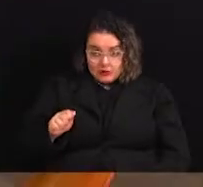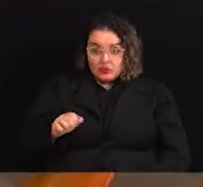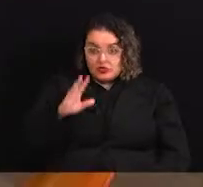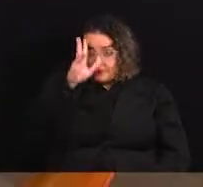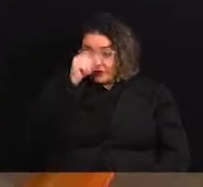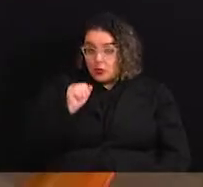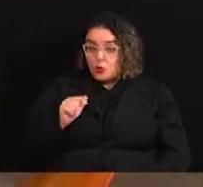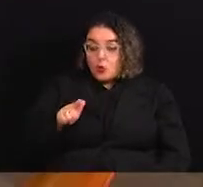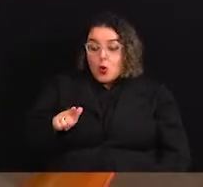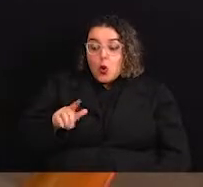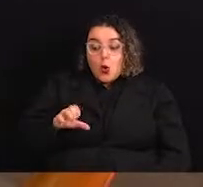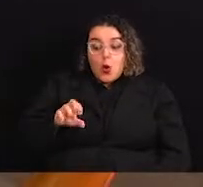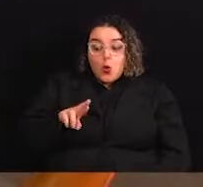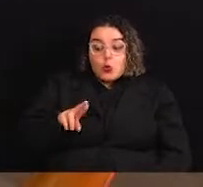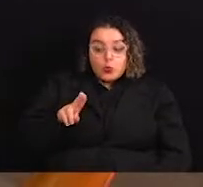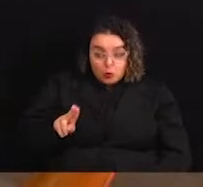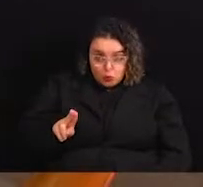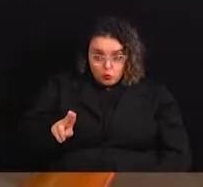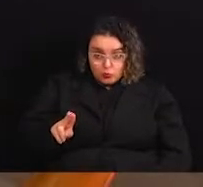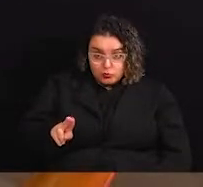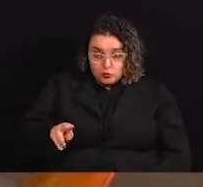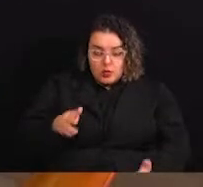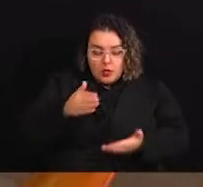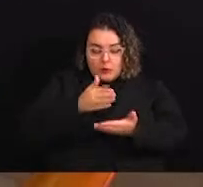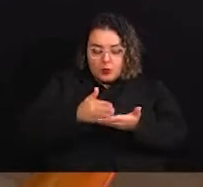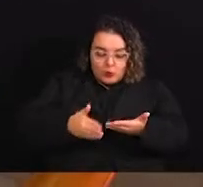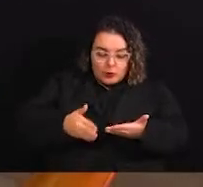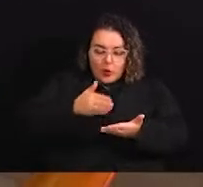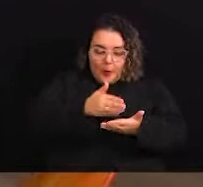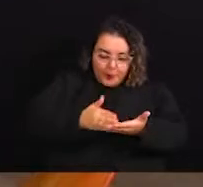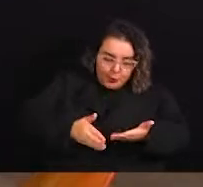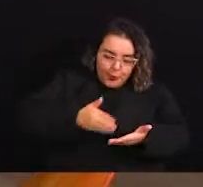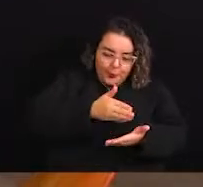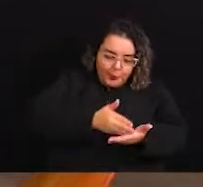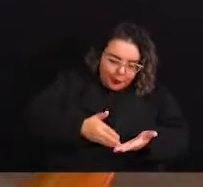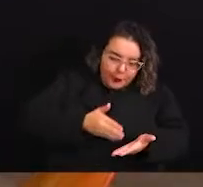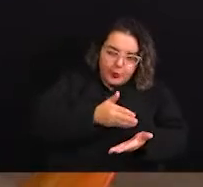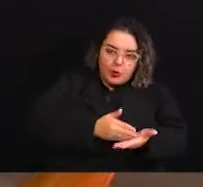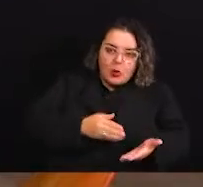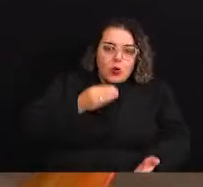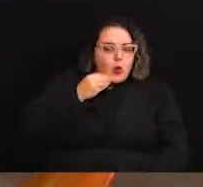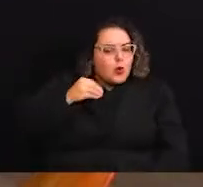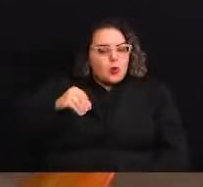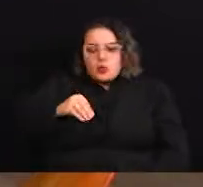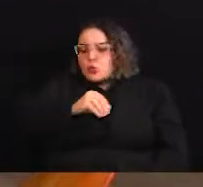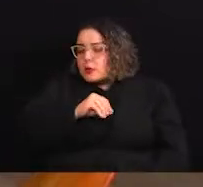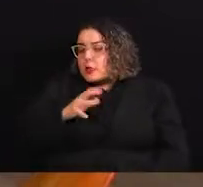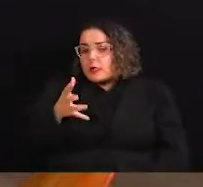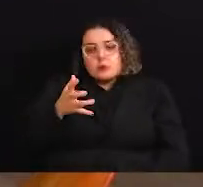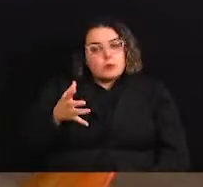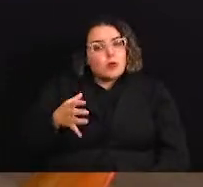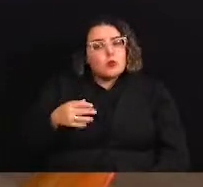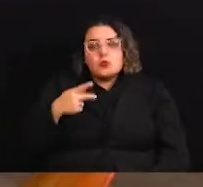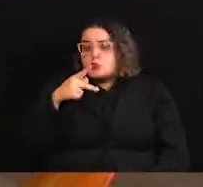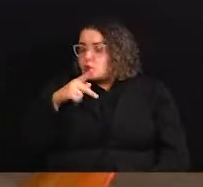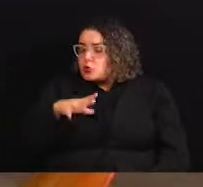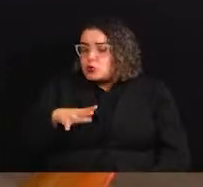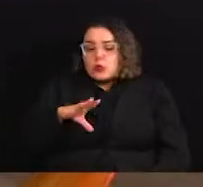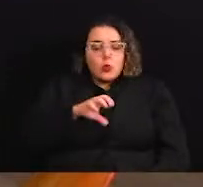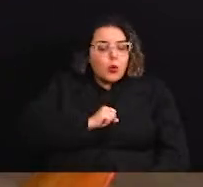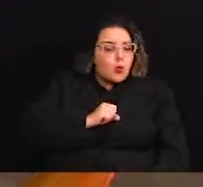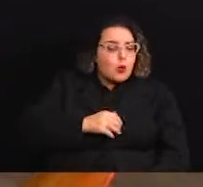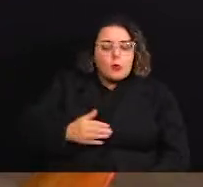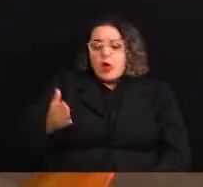Tá. Ela é, são em tirinhas, a gente vai temperar no tempero que você quiser, da sua preferência,